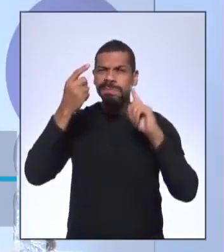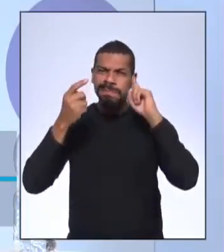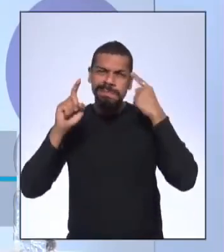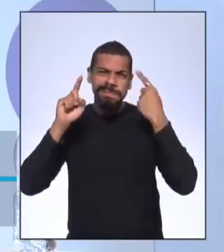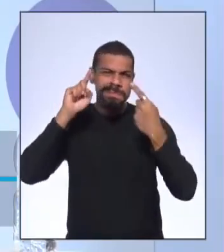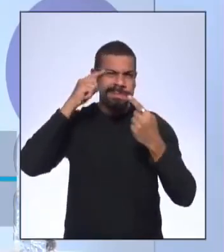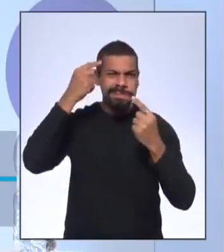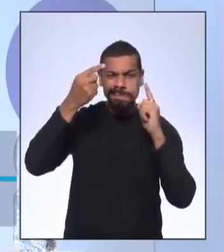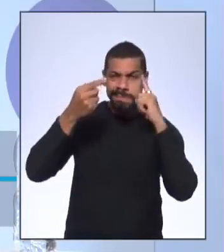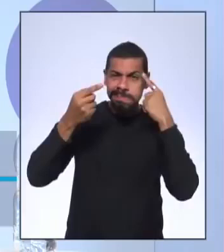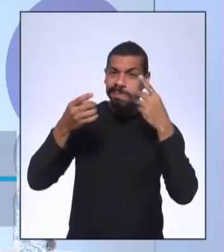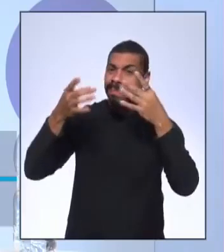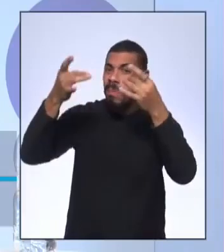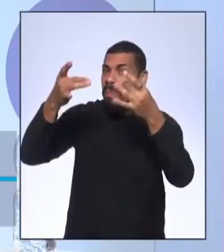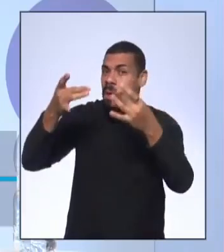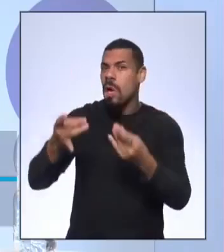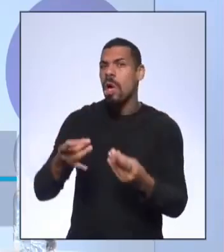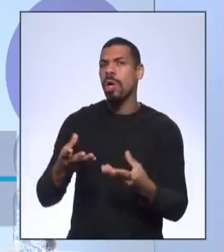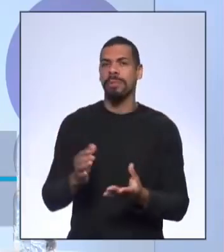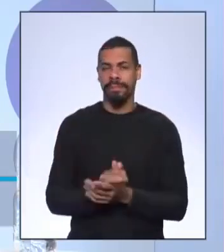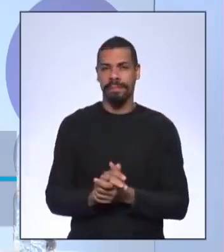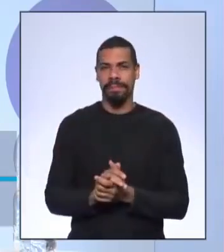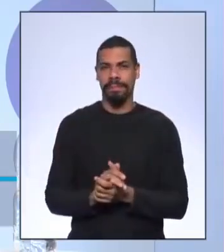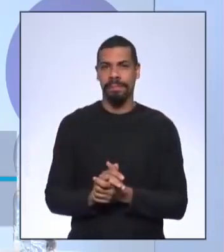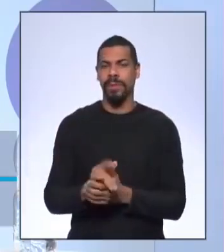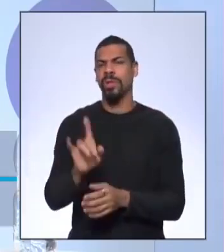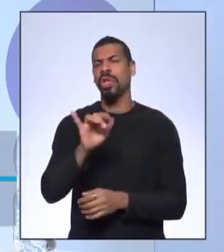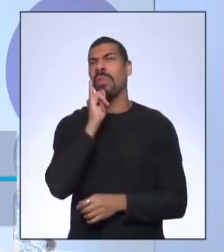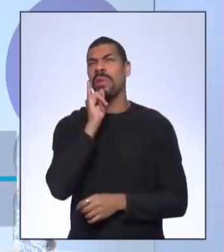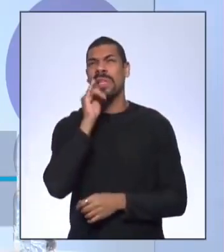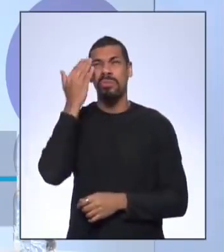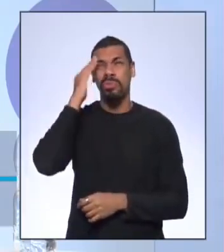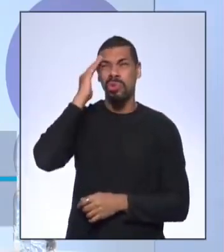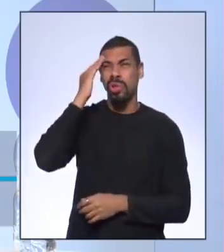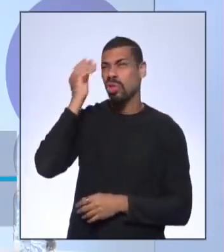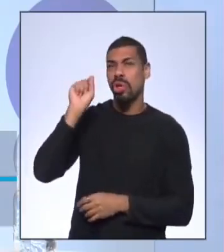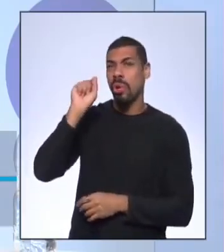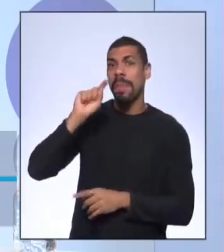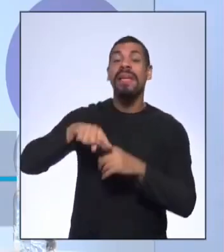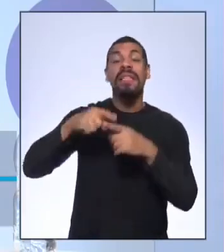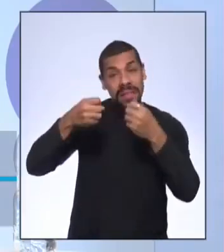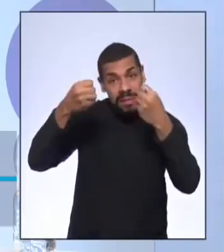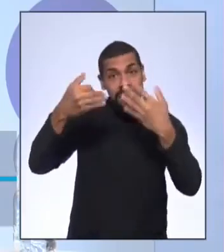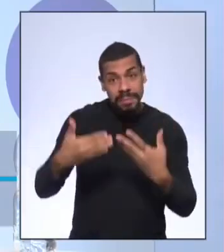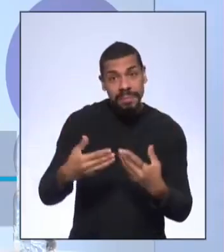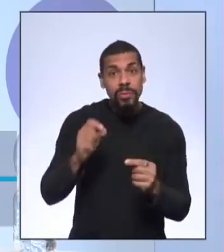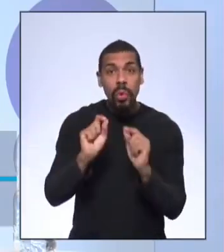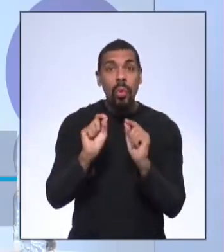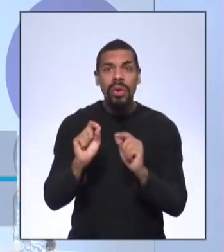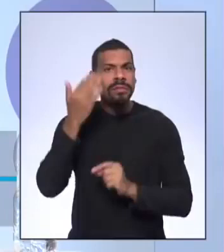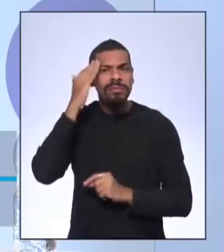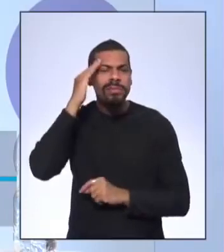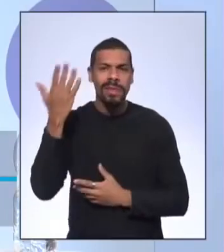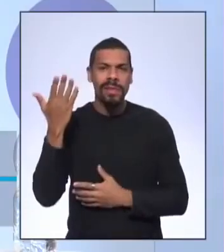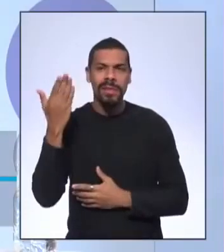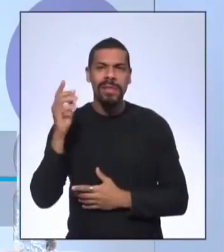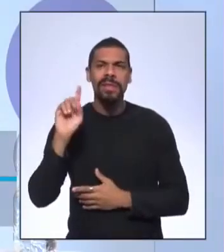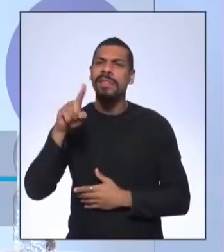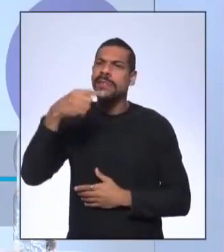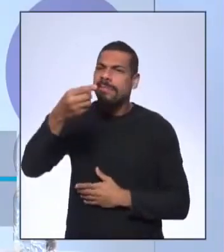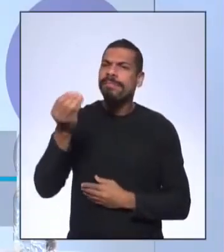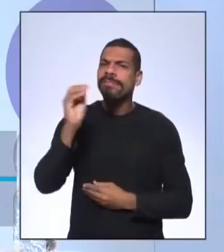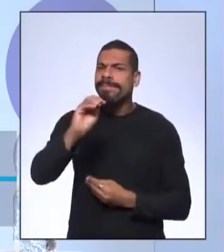vocês, explicitando as dúvidas. Então, não entendi, mas não entendi o quê? Que na medida do possível, a gente